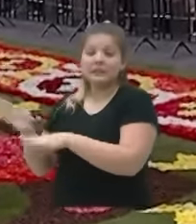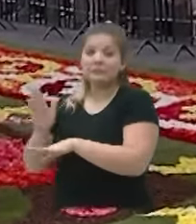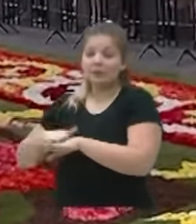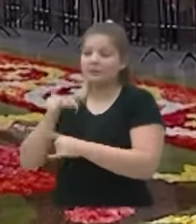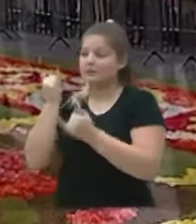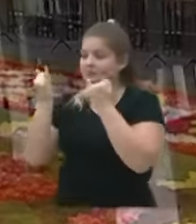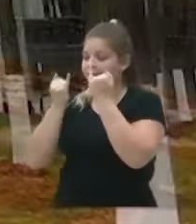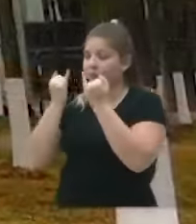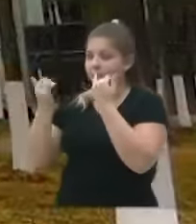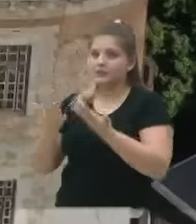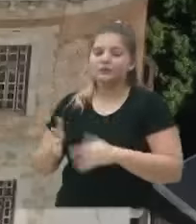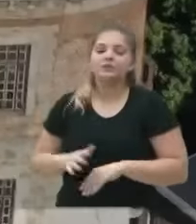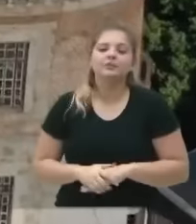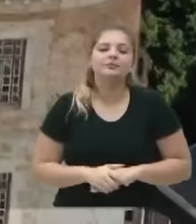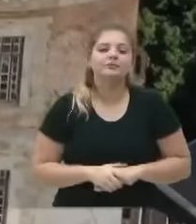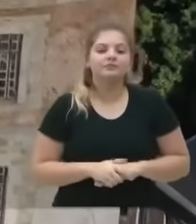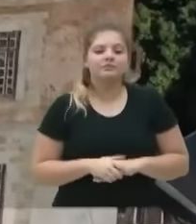419-8753-3300.